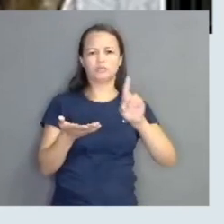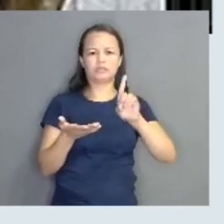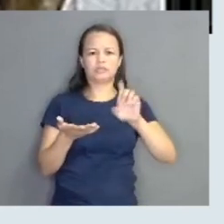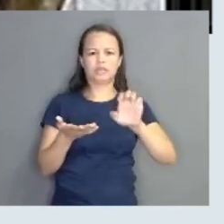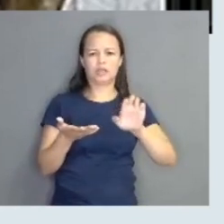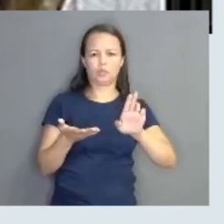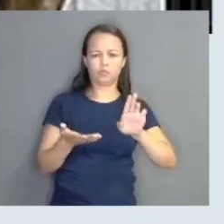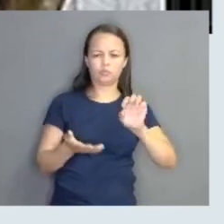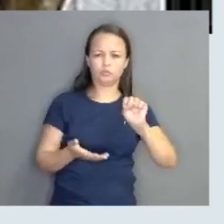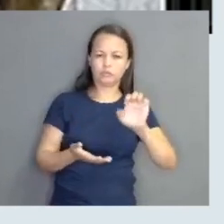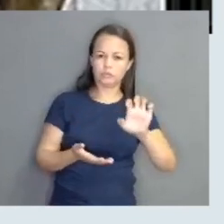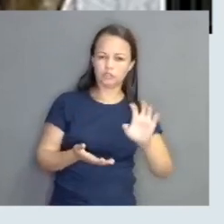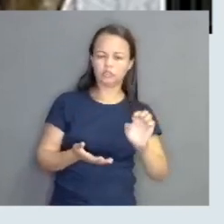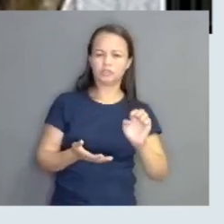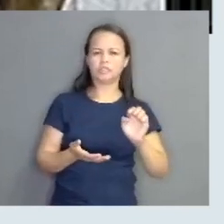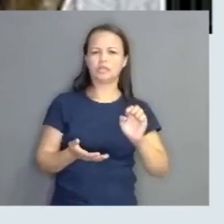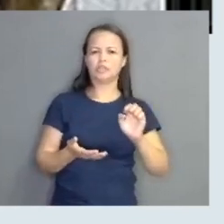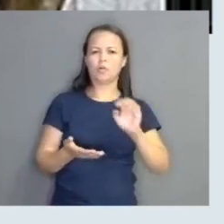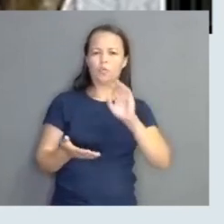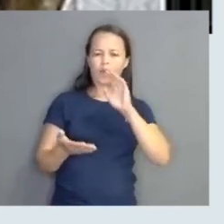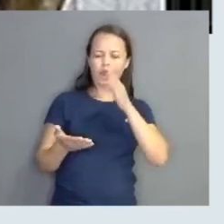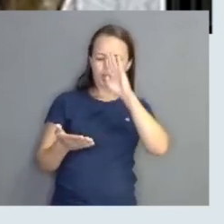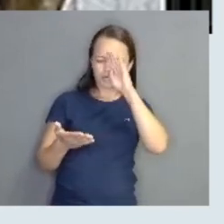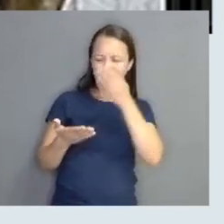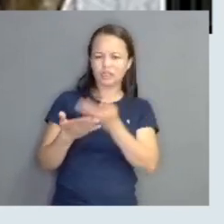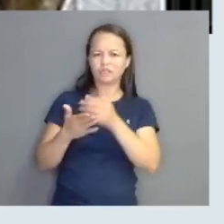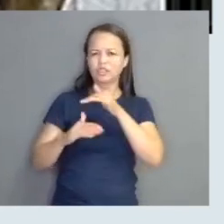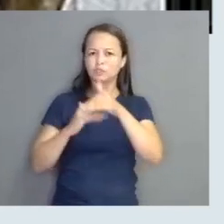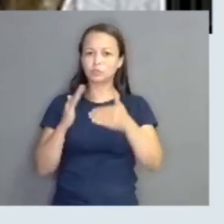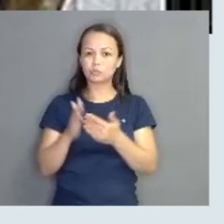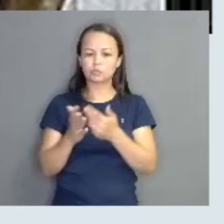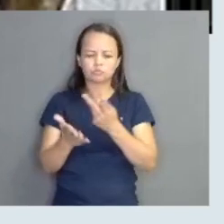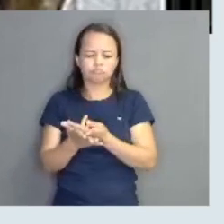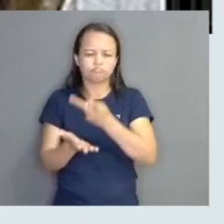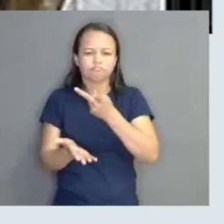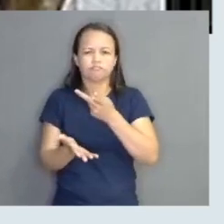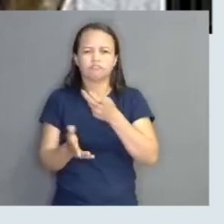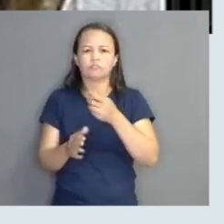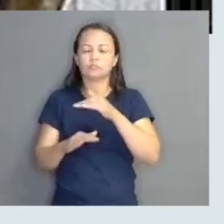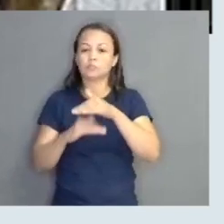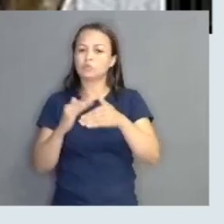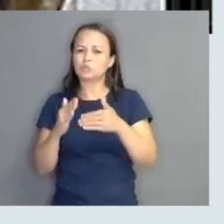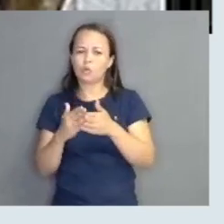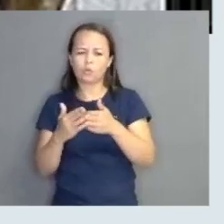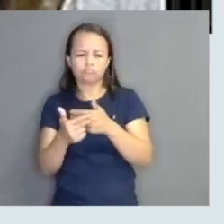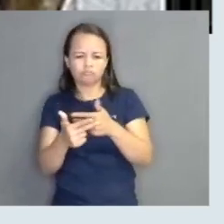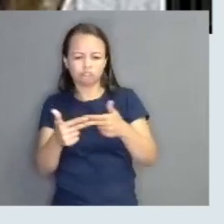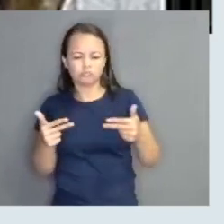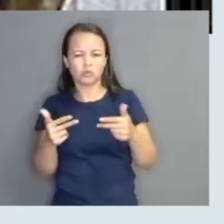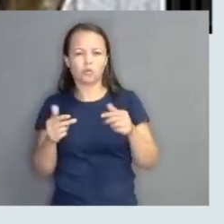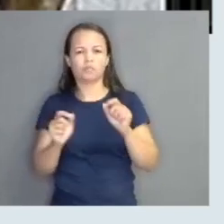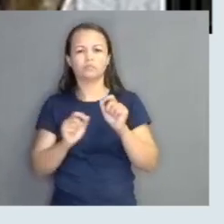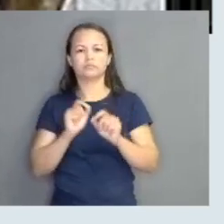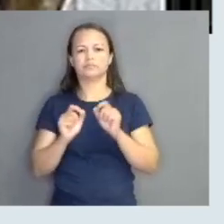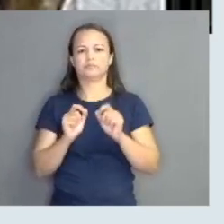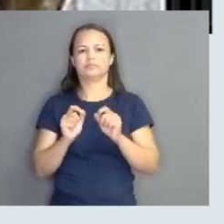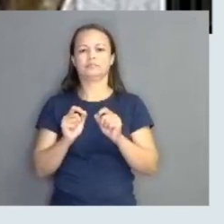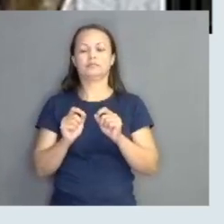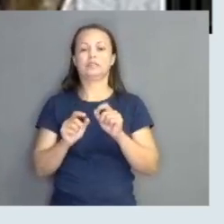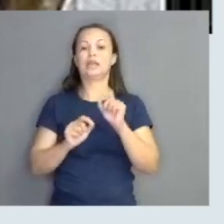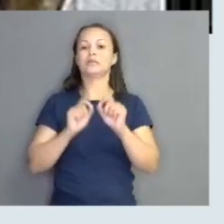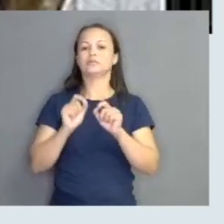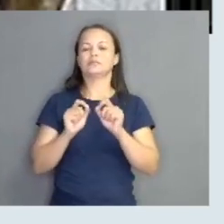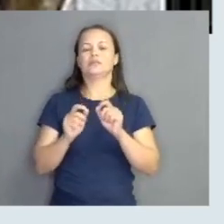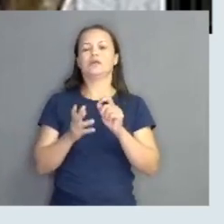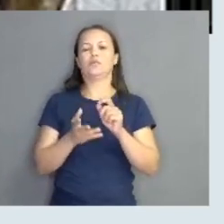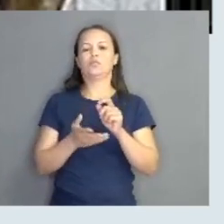que acontece, todas as consequências. Então, os deuses, professor,